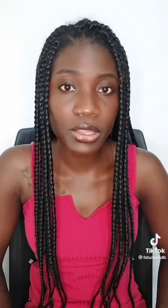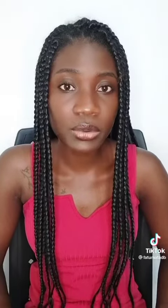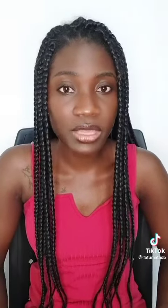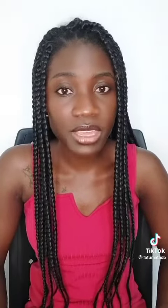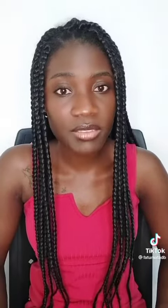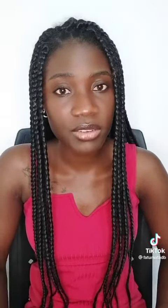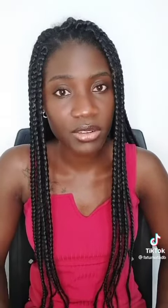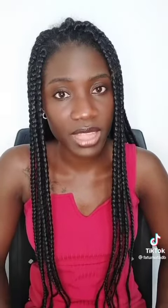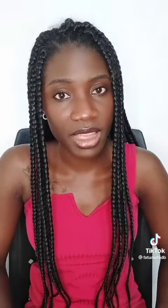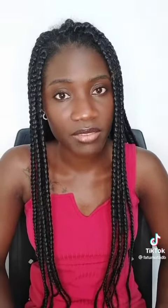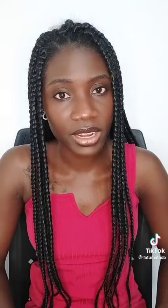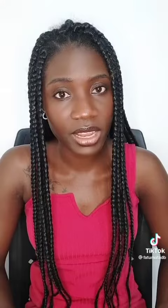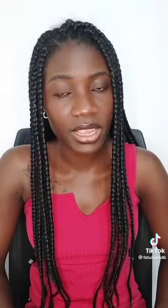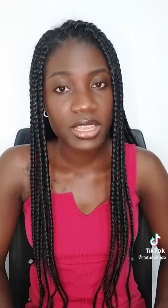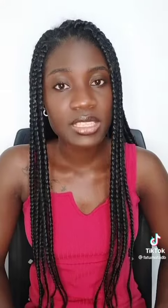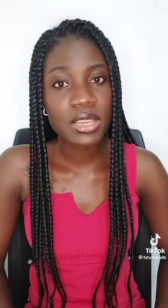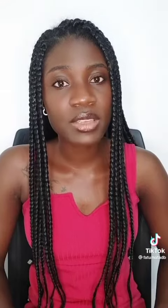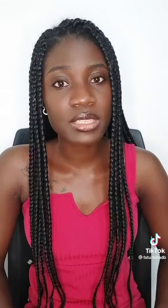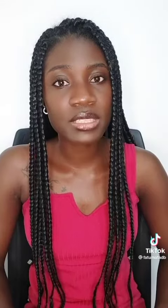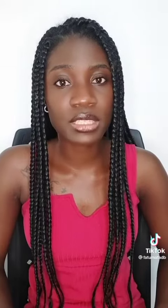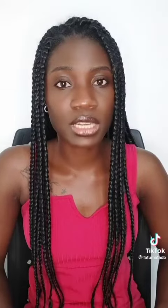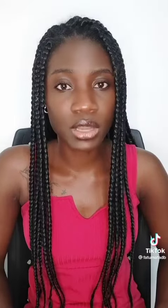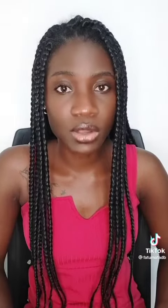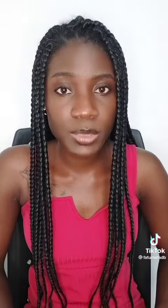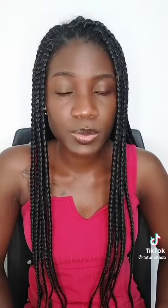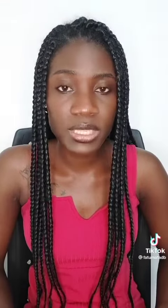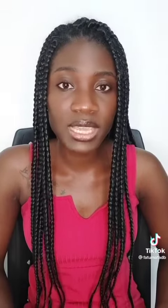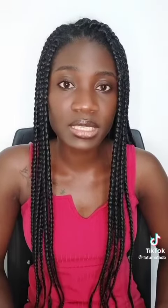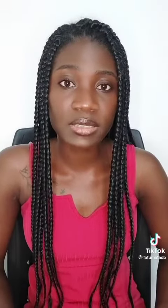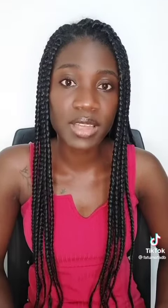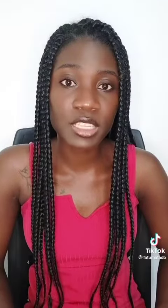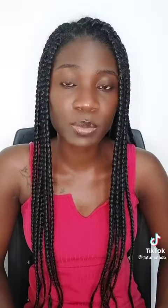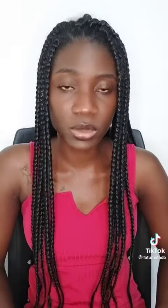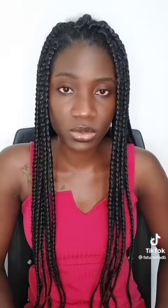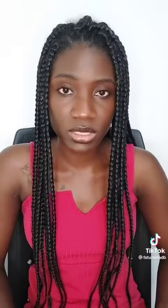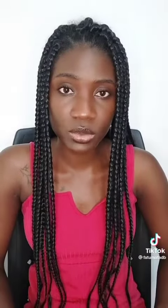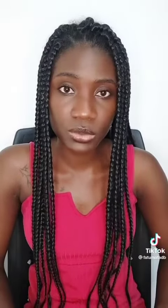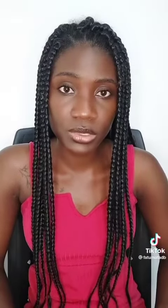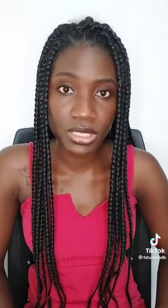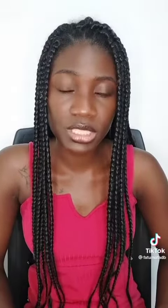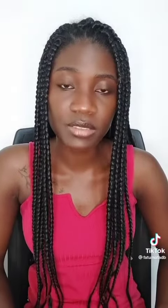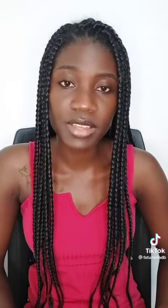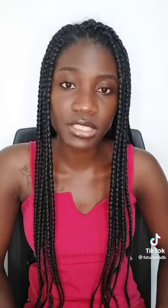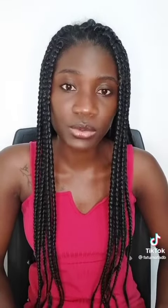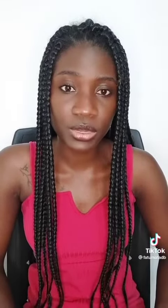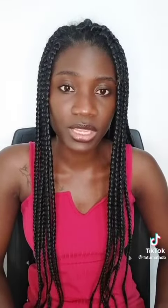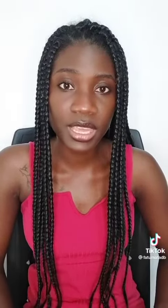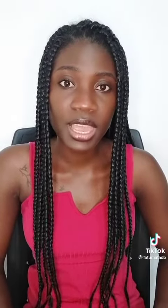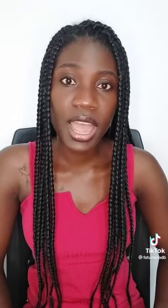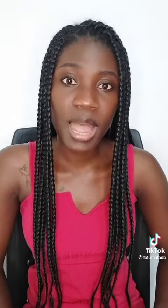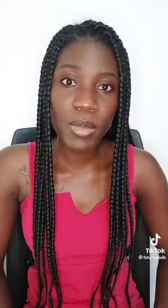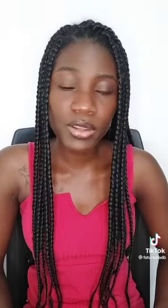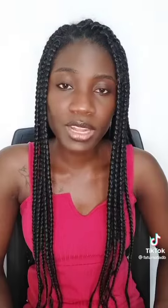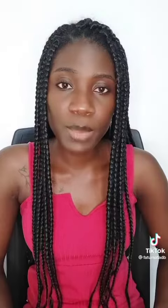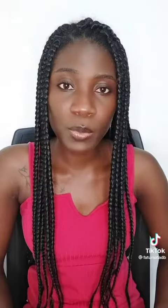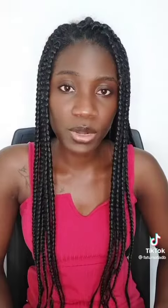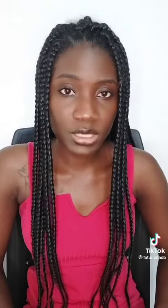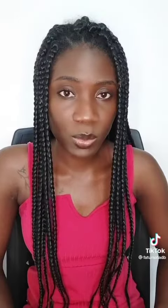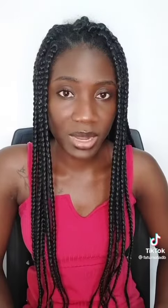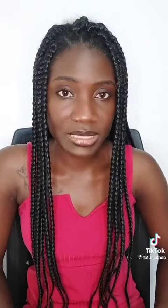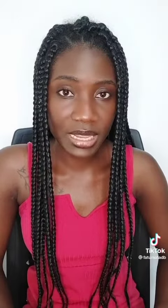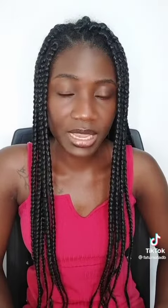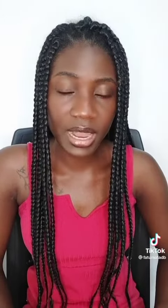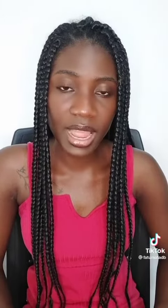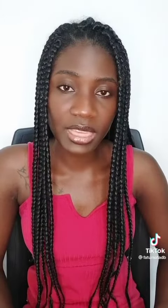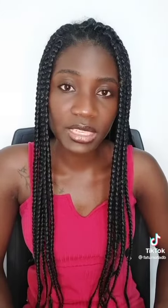África e o que é fundão da África?" São esses estereótipos e essas falas preconceituosas que faz com que a maioria da